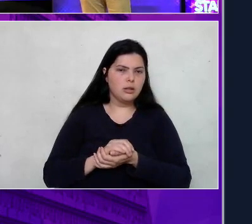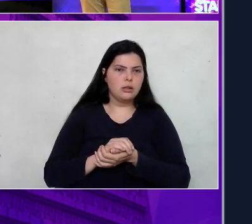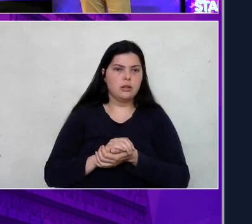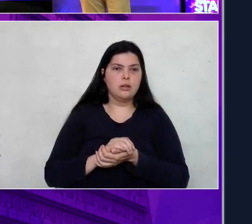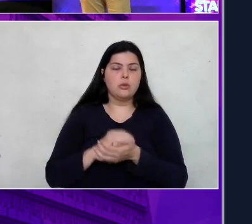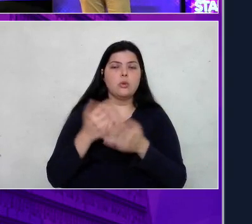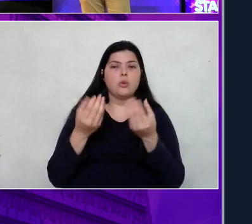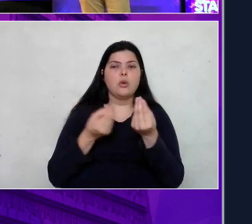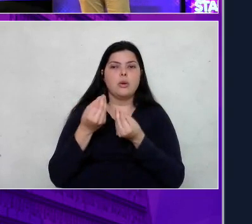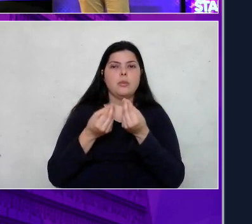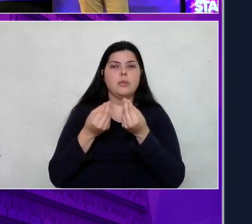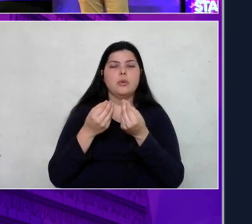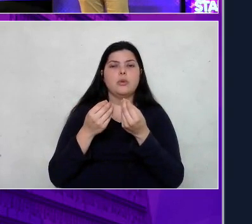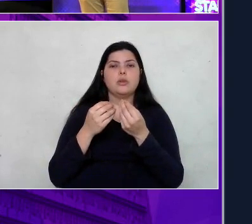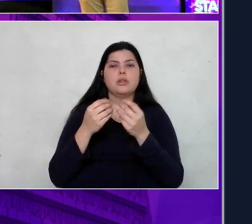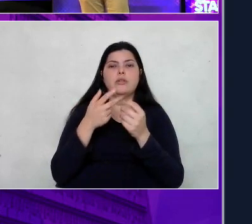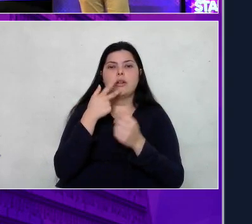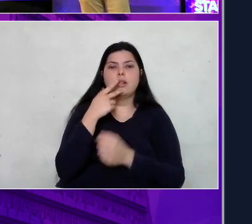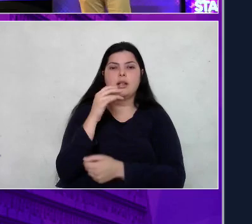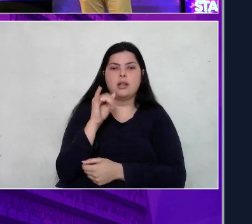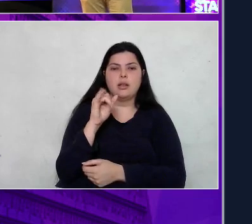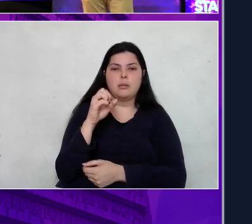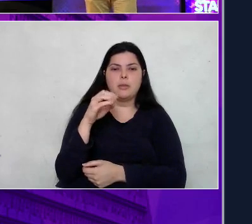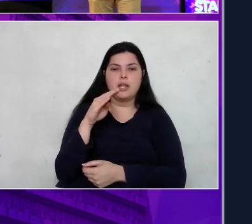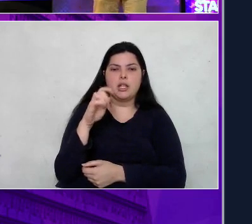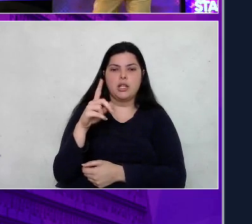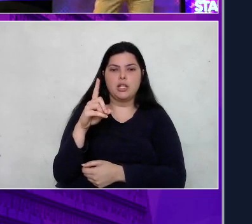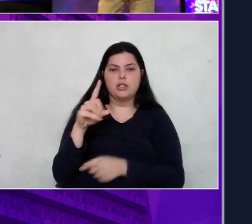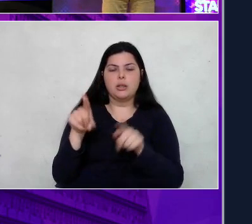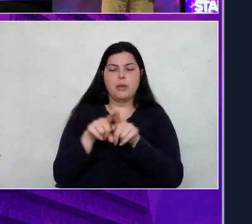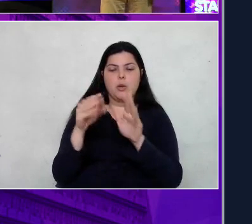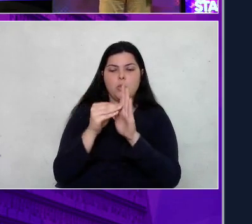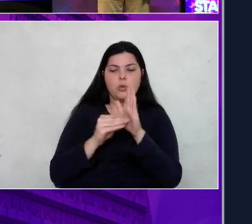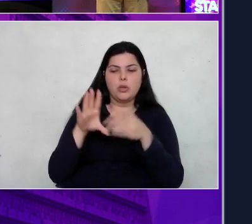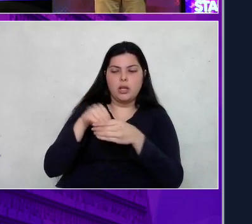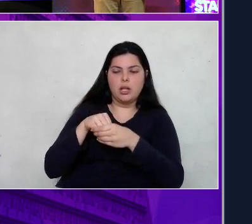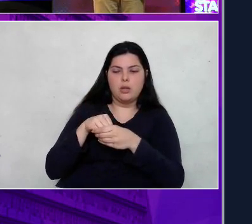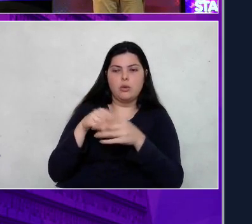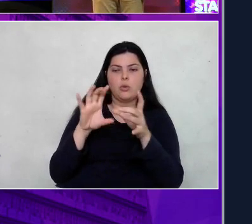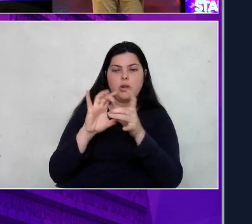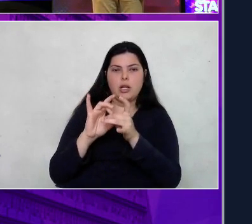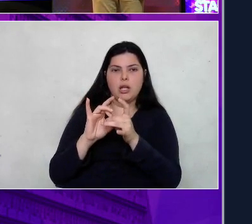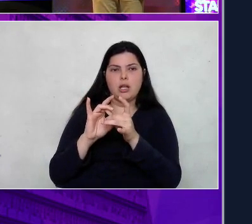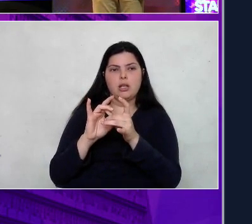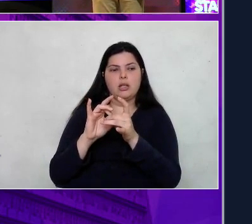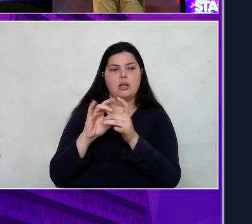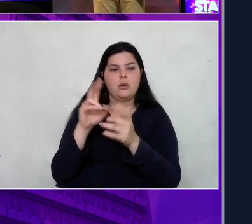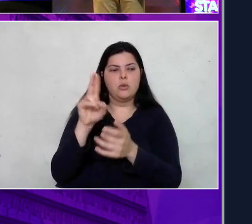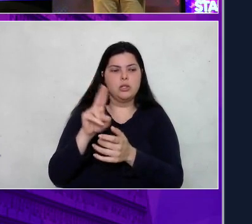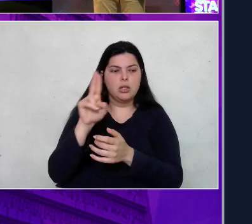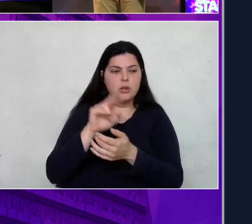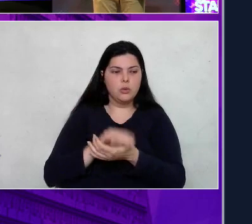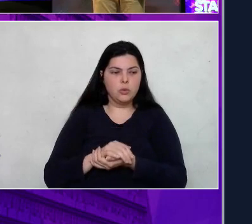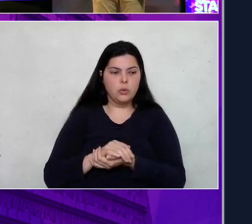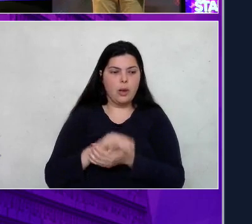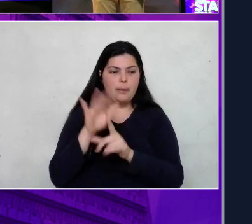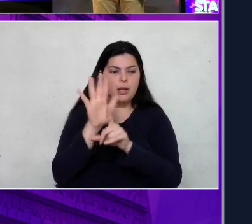o que eles chamam de embed, bota o conteúdo lá, e aí faz uma conexão utilizando os embeds da plataforma,